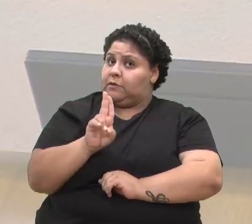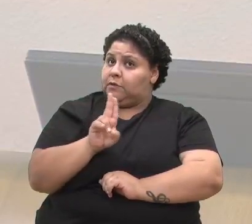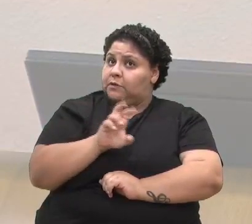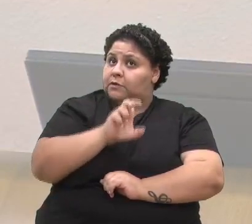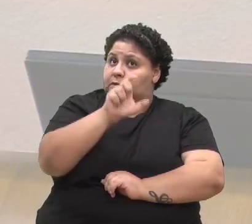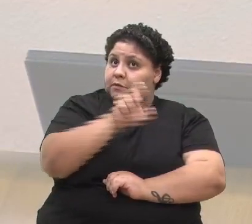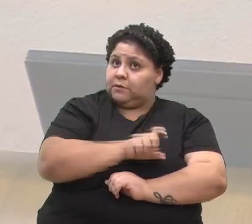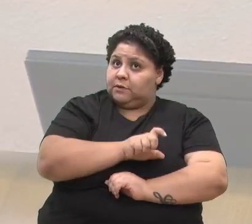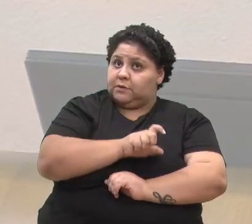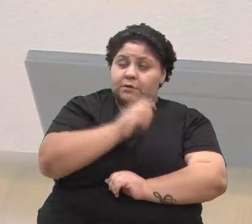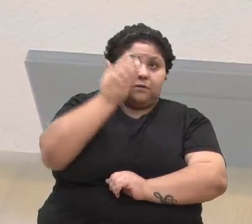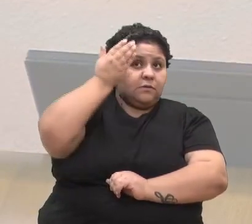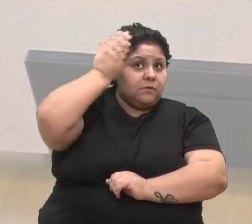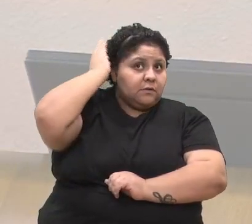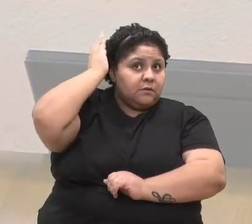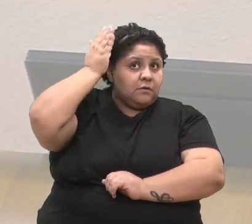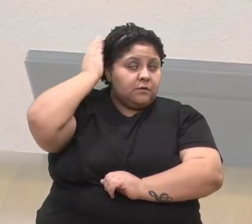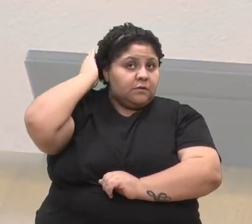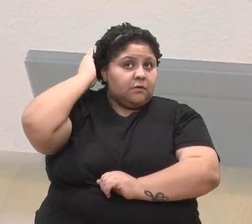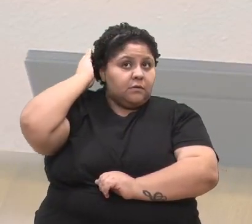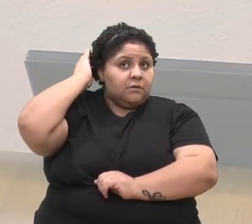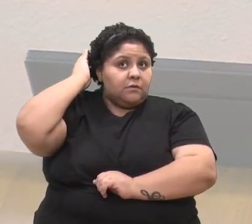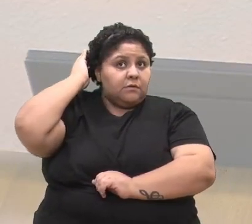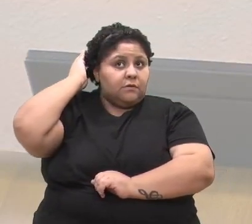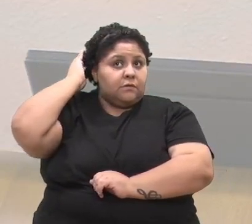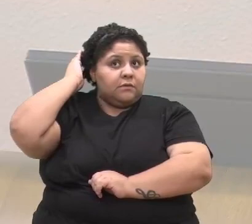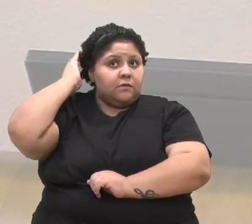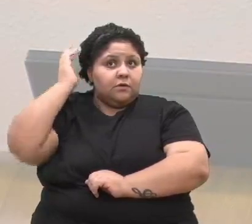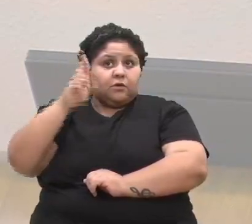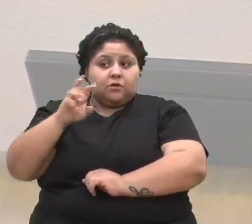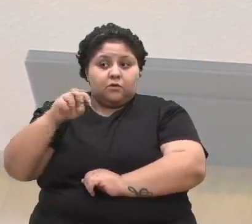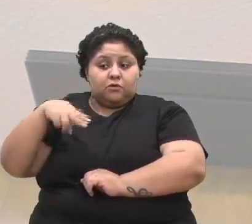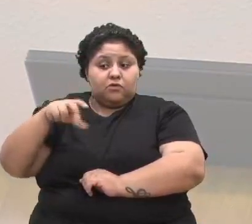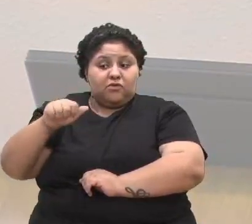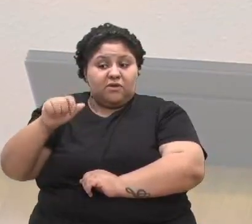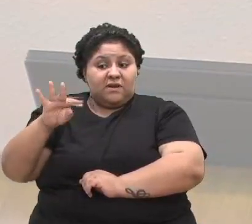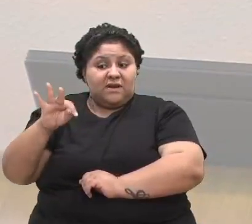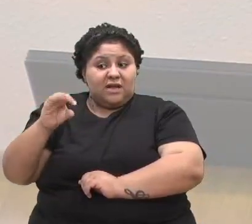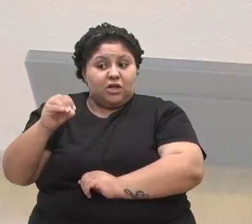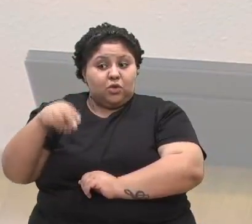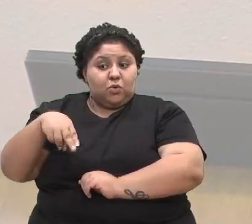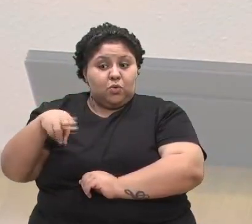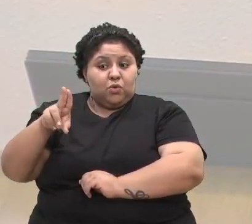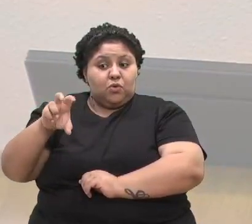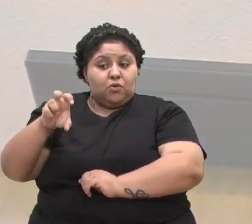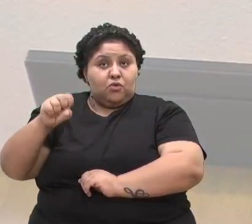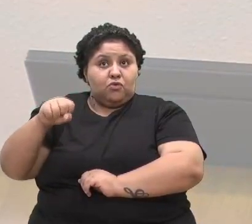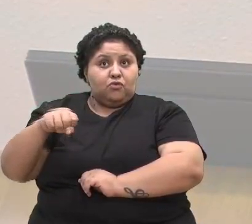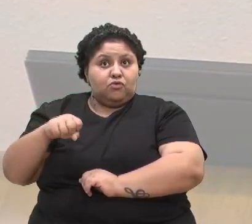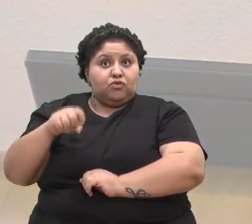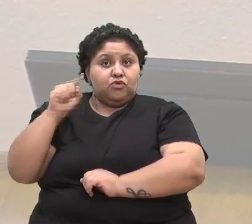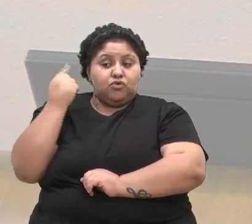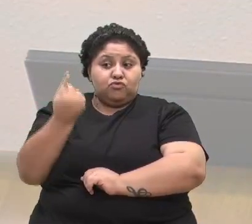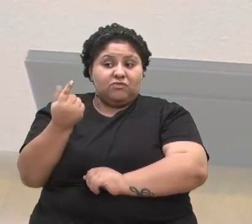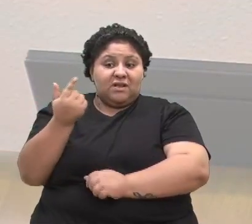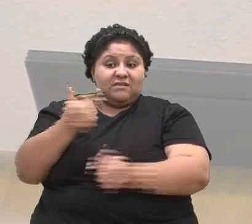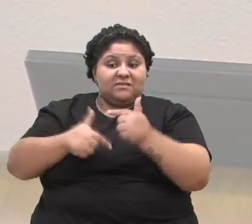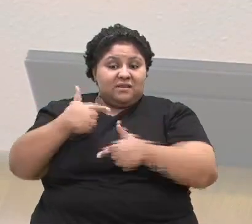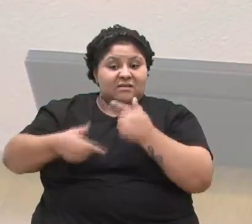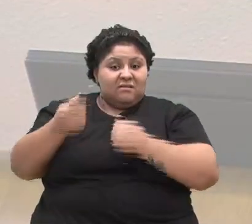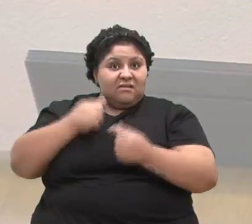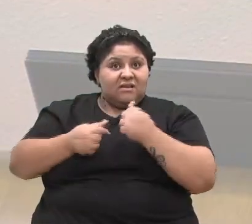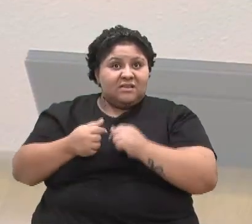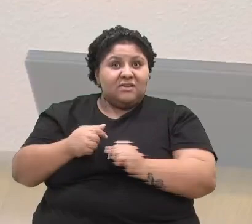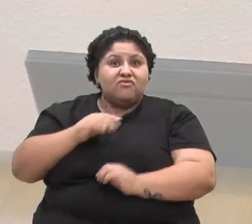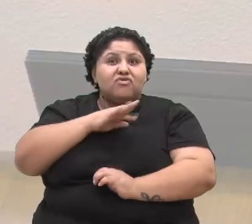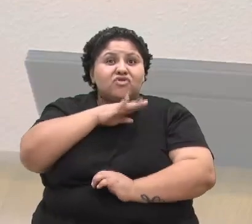ex-prefeito Guerra e o ex-vereador Renato Nunes, e um deles está lotado na administração. Se ele fosse tão